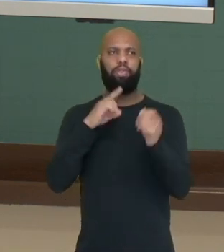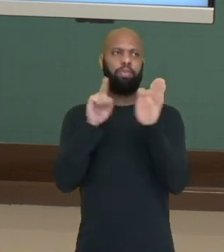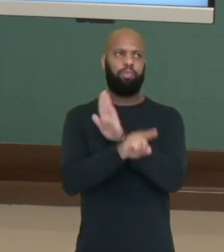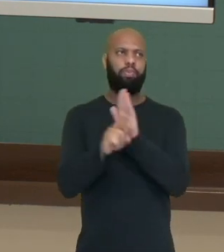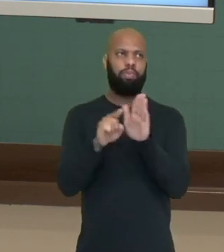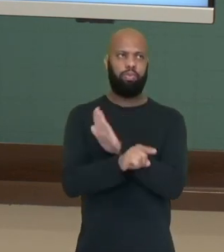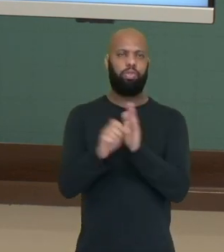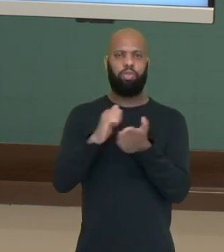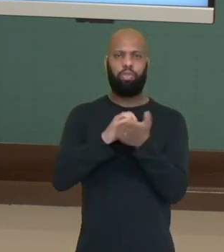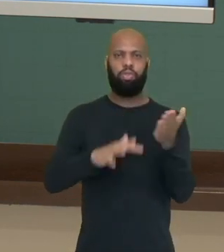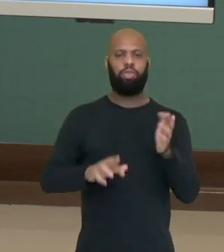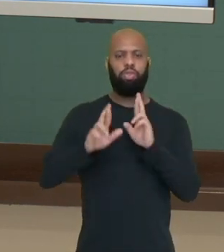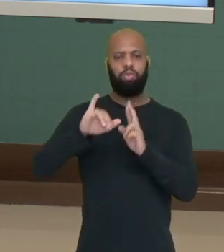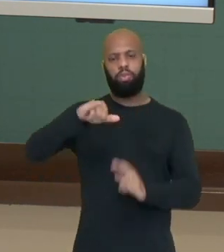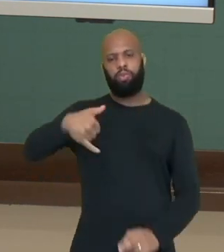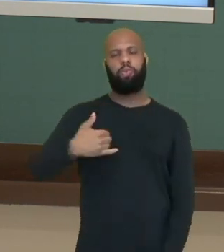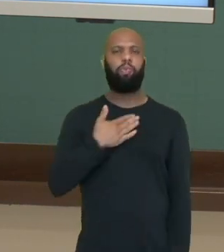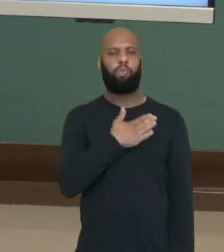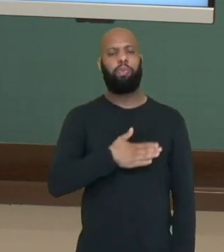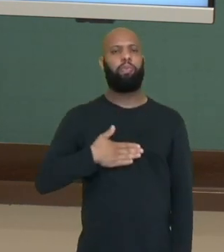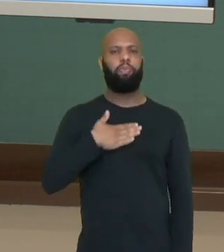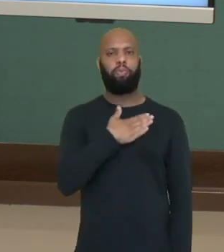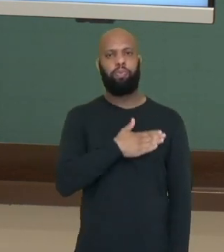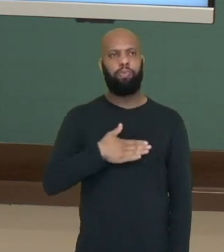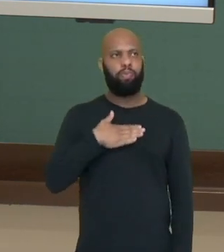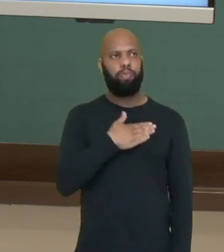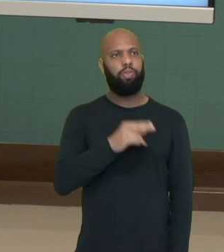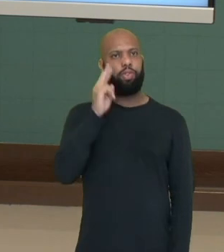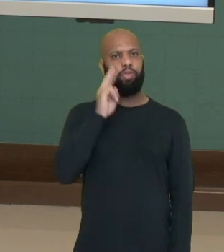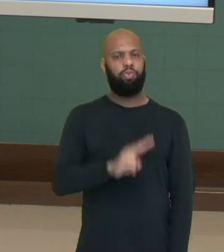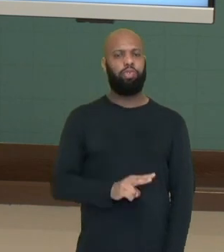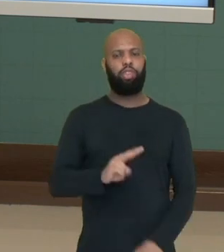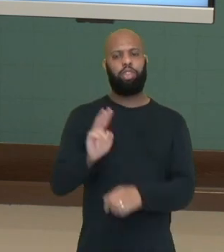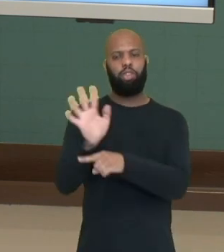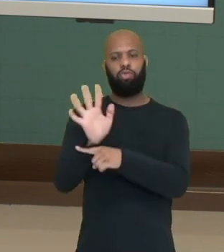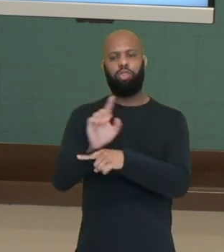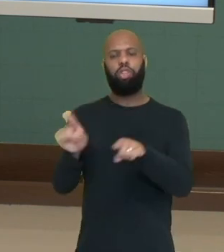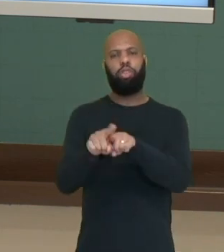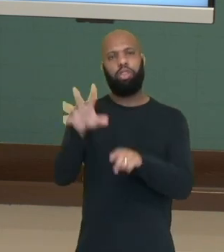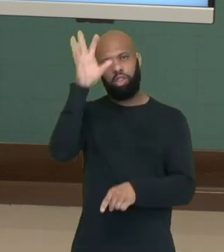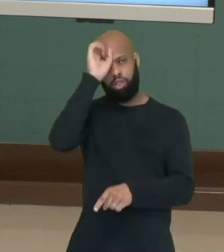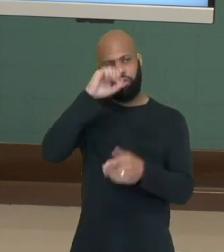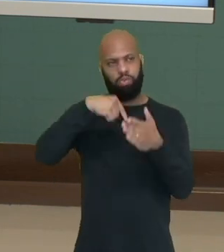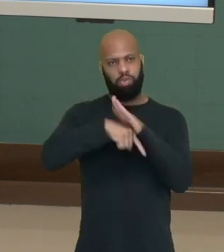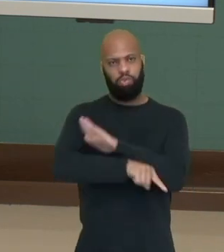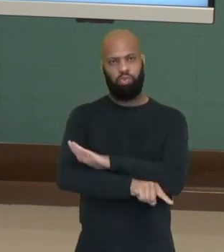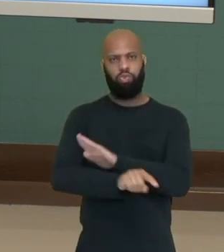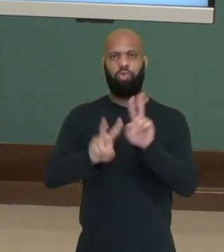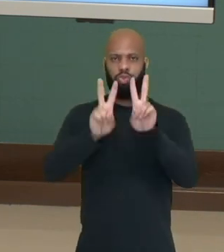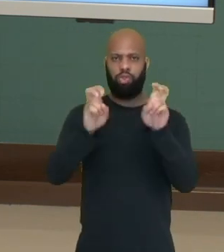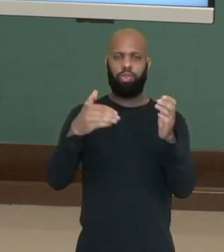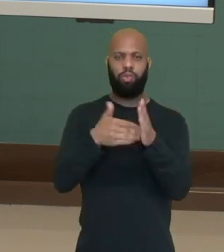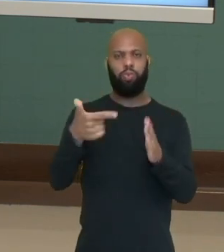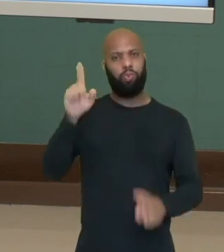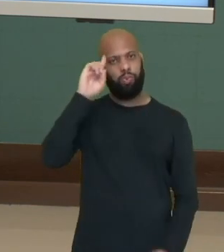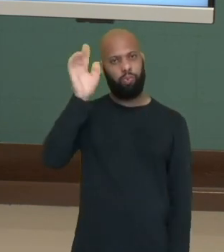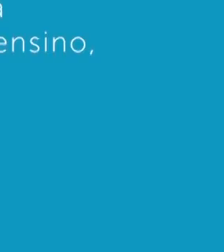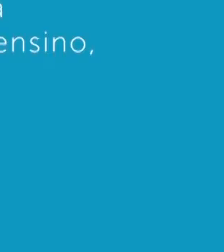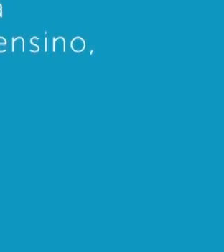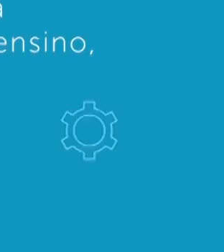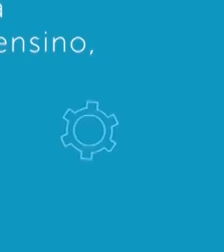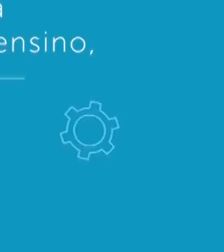e atividades. Espero que vocês tenham gostado, que vocês vejam o vídeo e aprendam mais aí sobre eletrólise. Até a próxima!